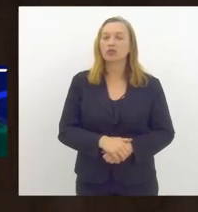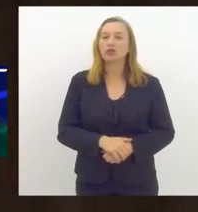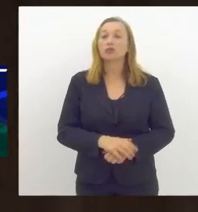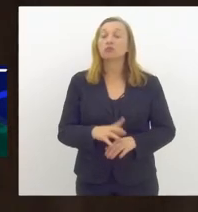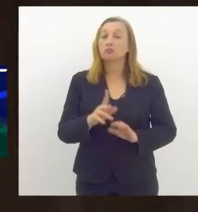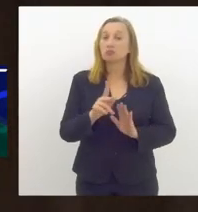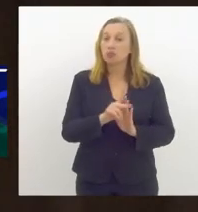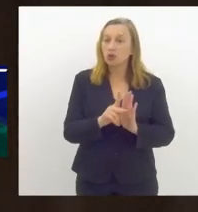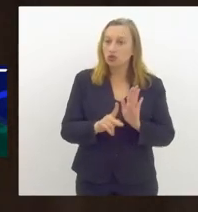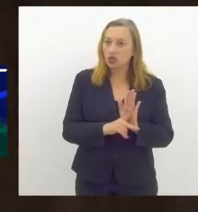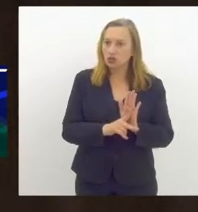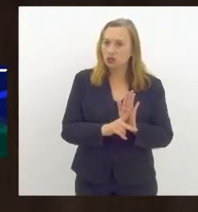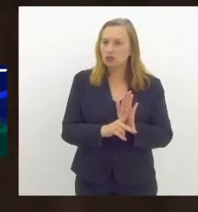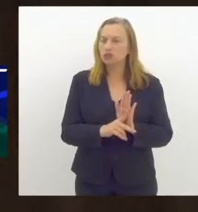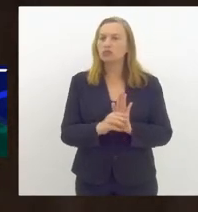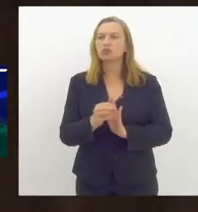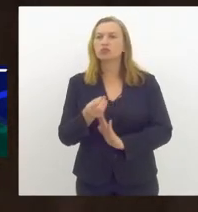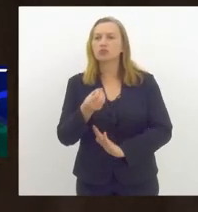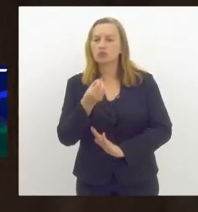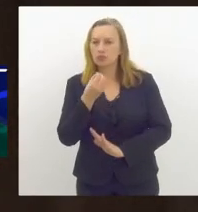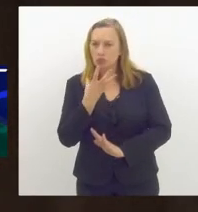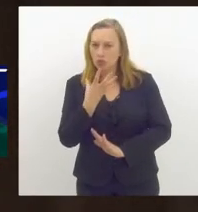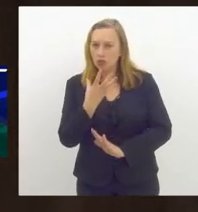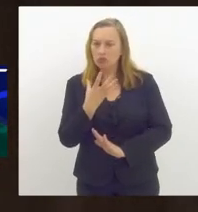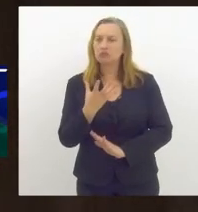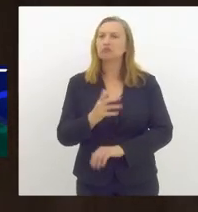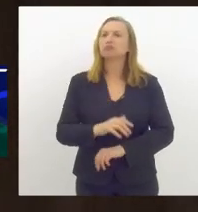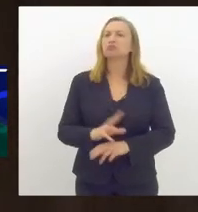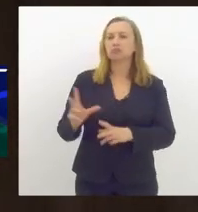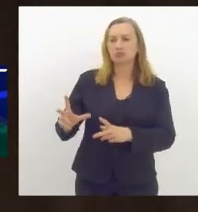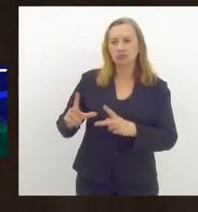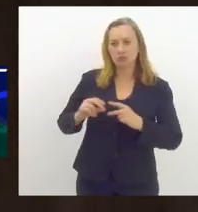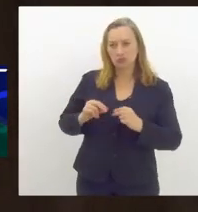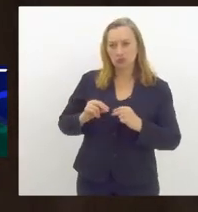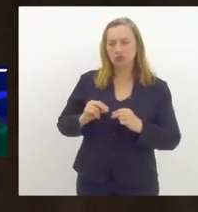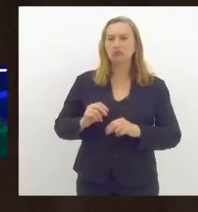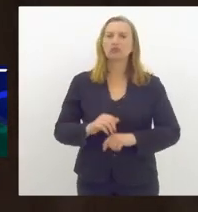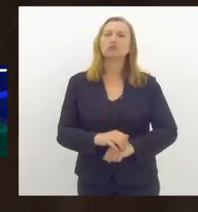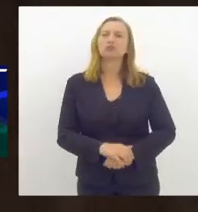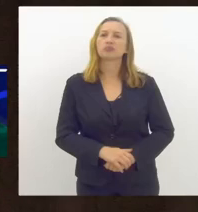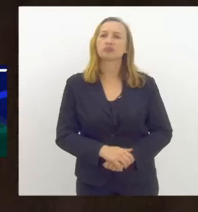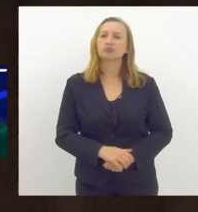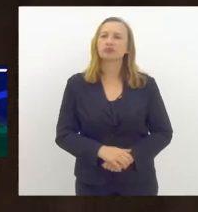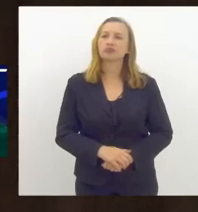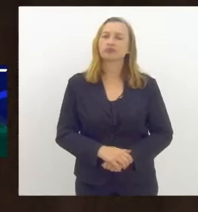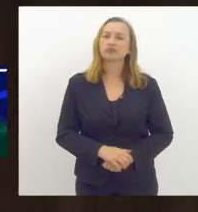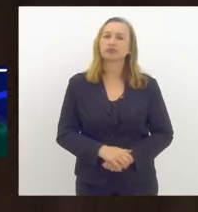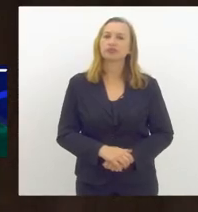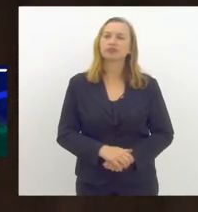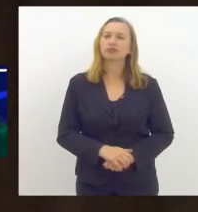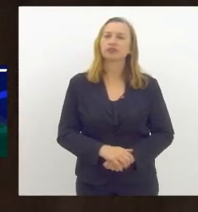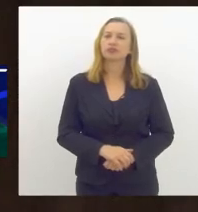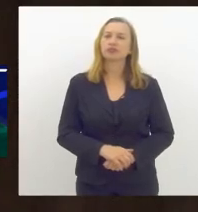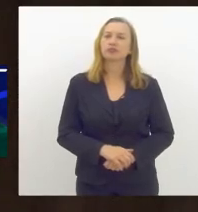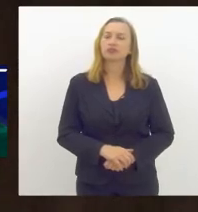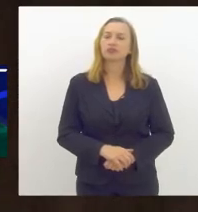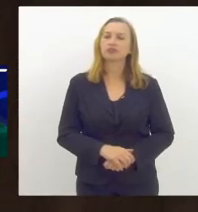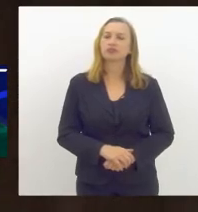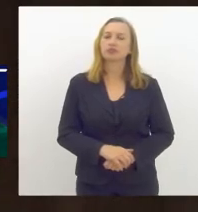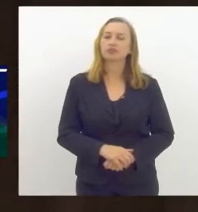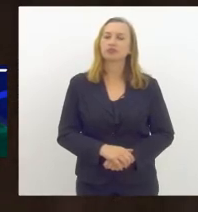oportuno de grande mérito e que está um coador nado